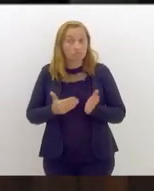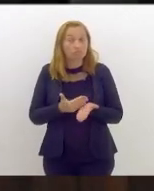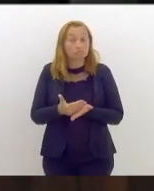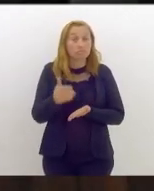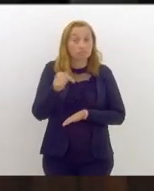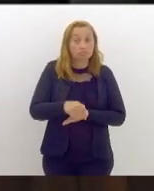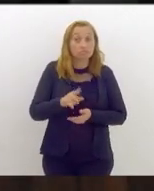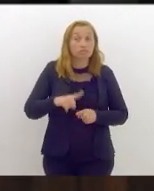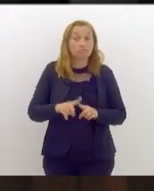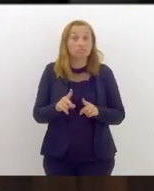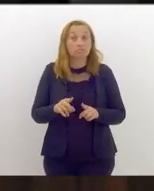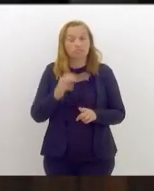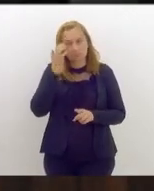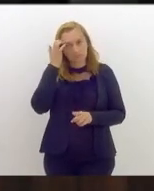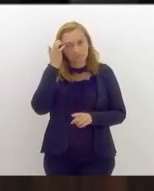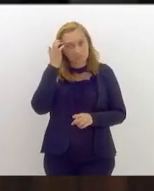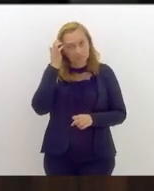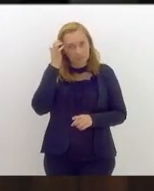aqui